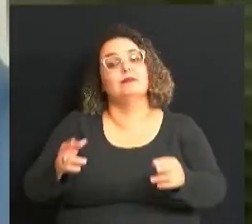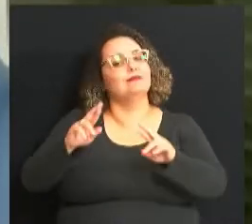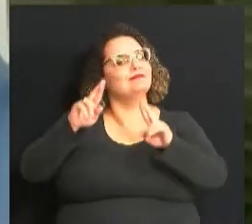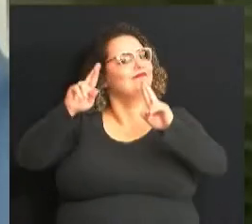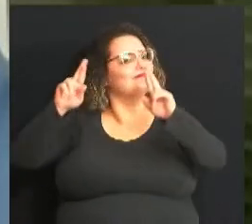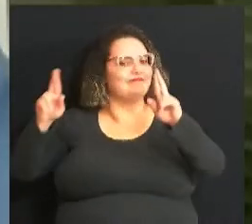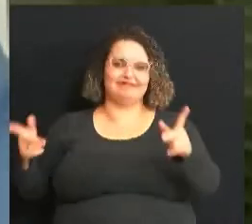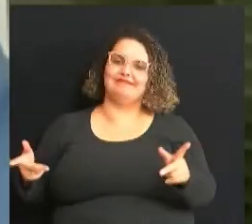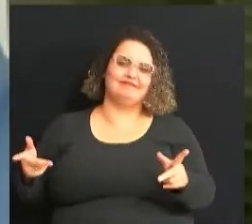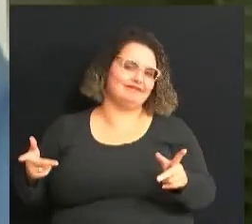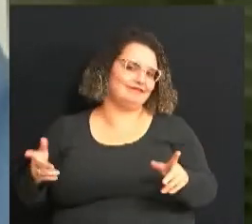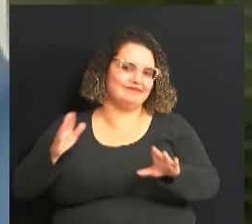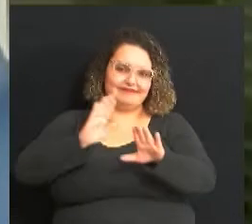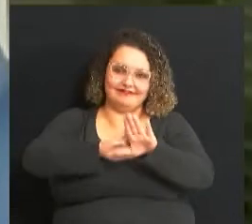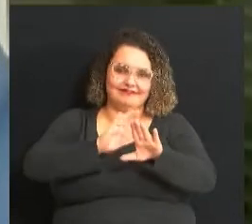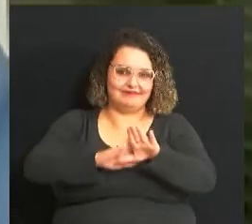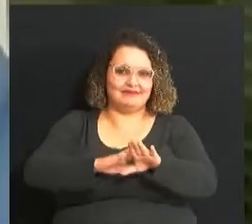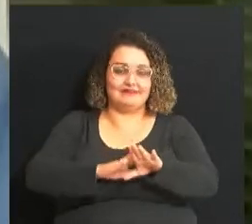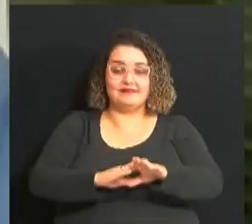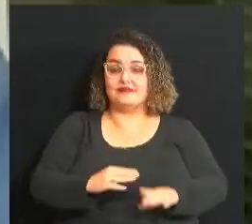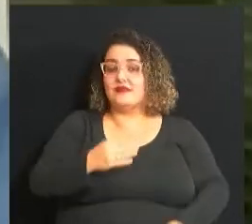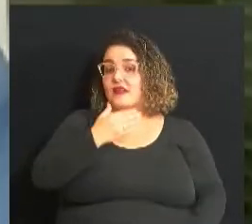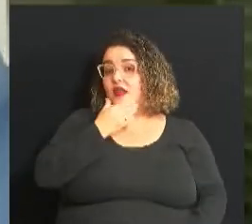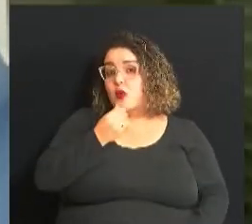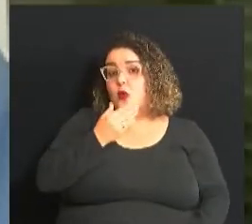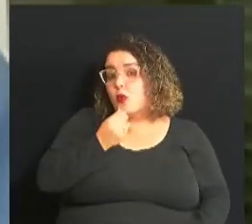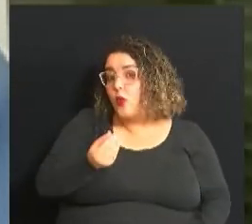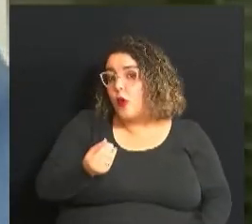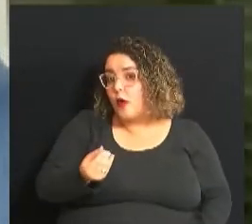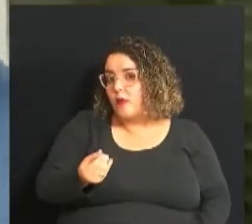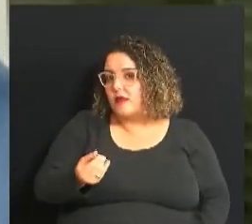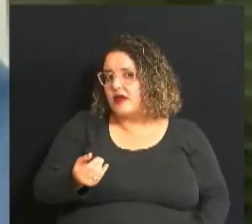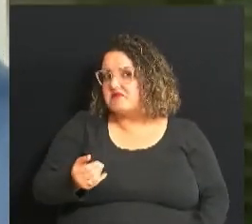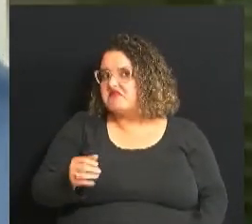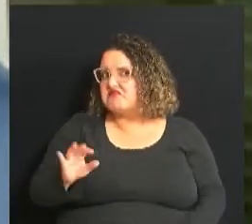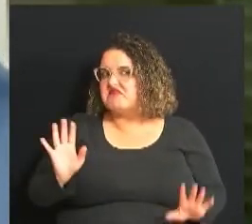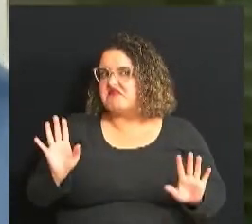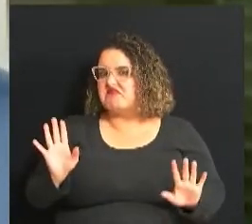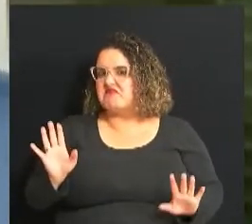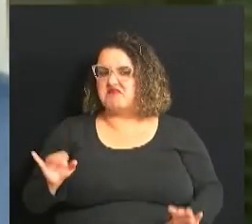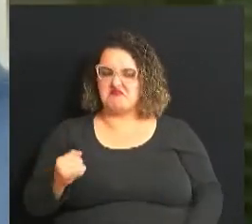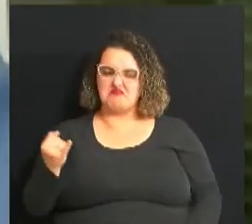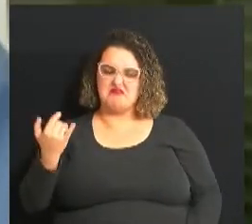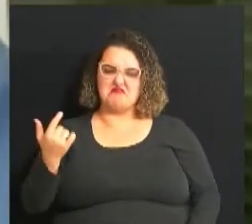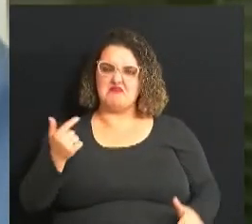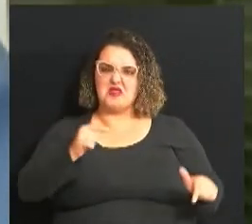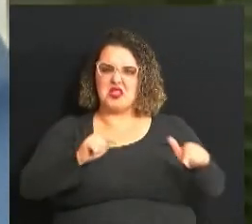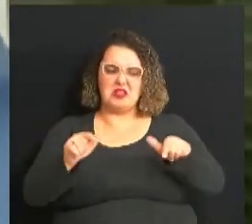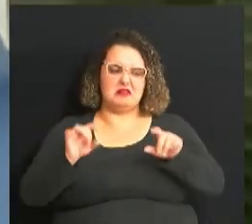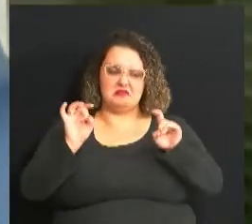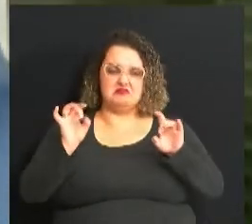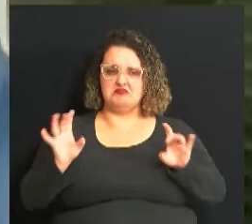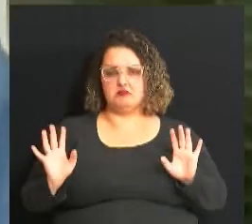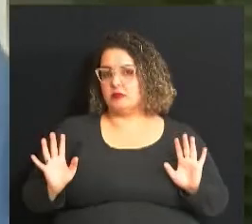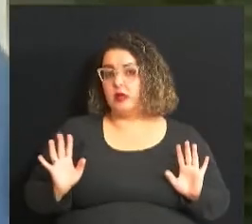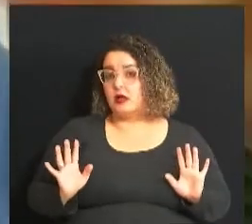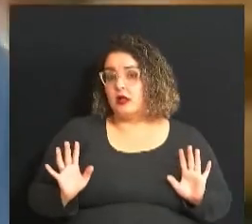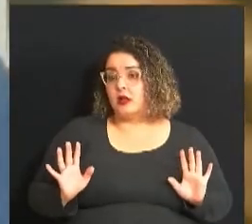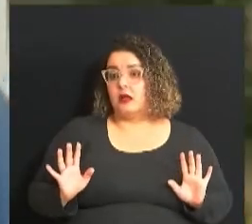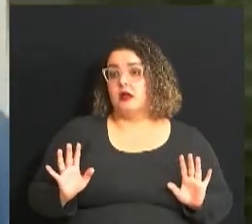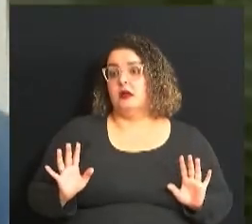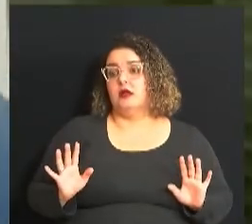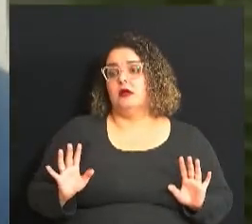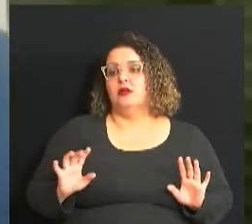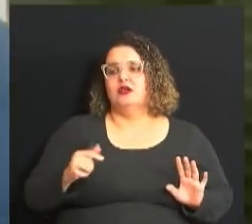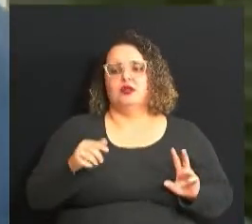brutal. O homem não faz questão que existam ambientes específicos para ele. Não existe, entre aspas,